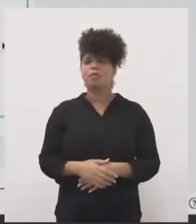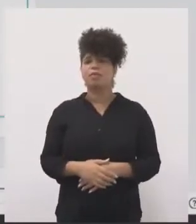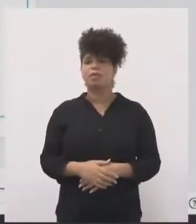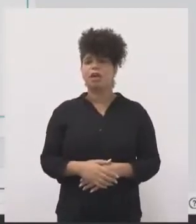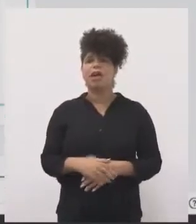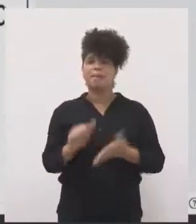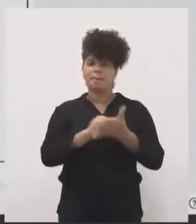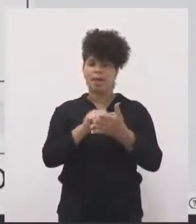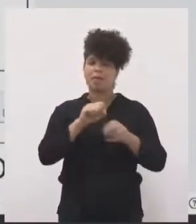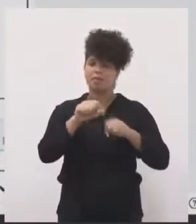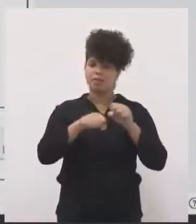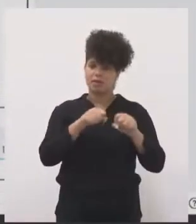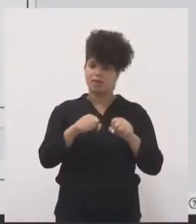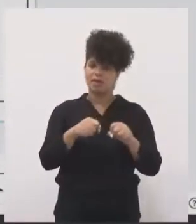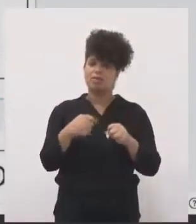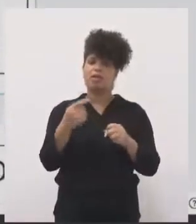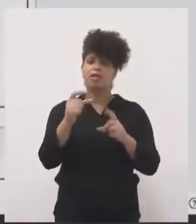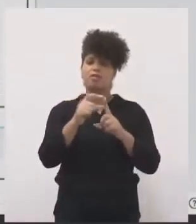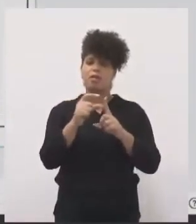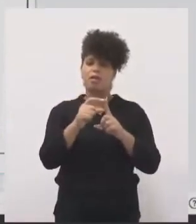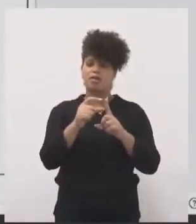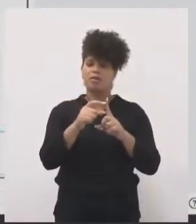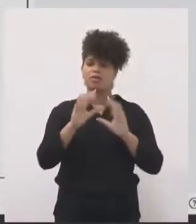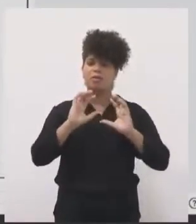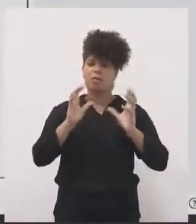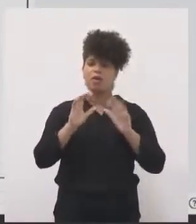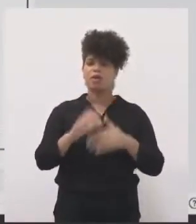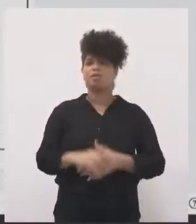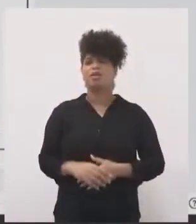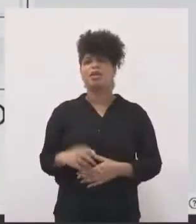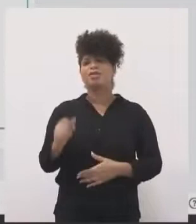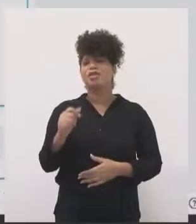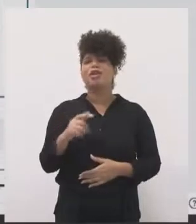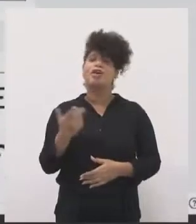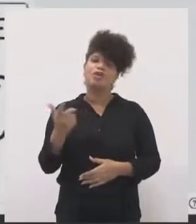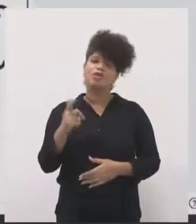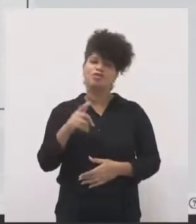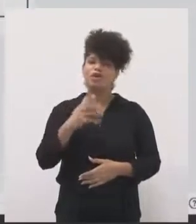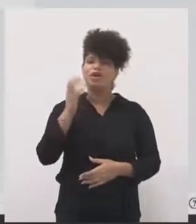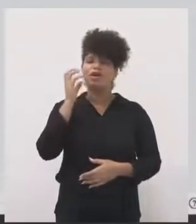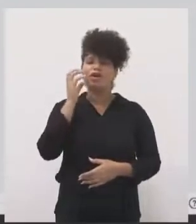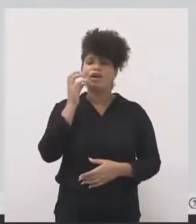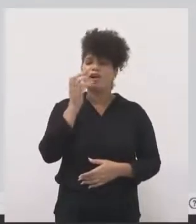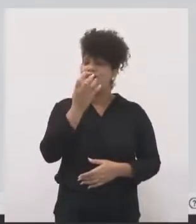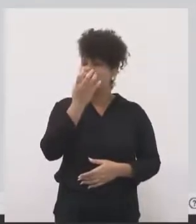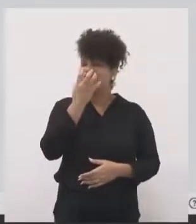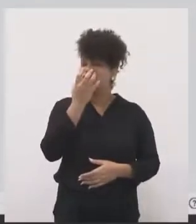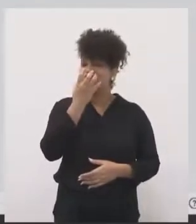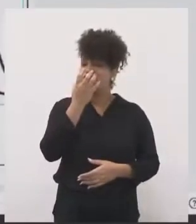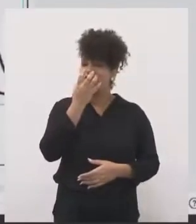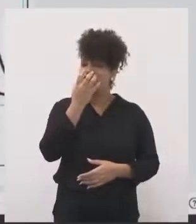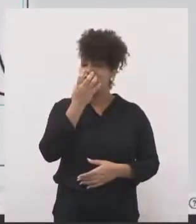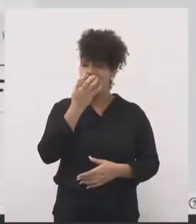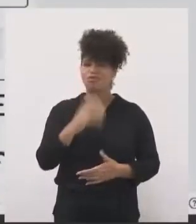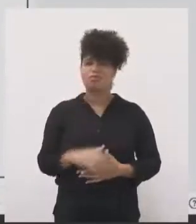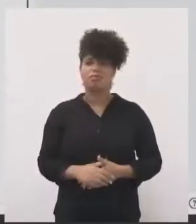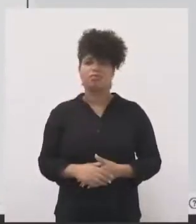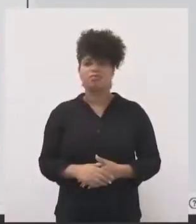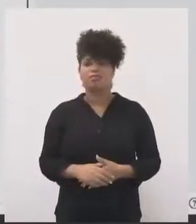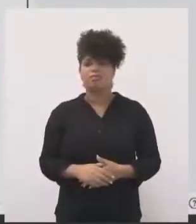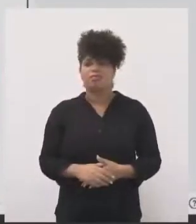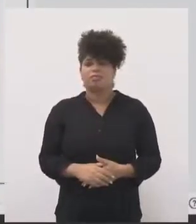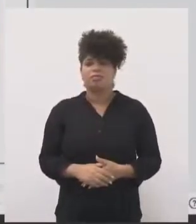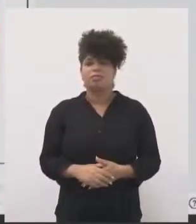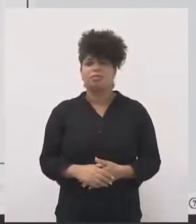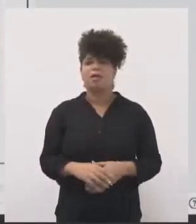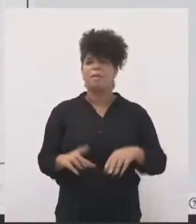bola, tá? E assim por diante, eu posso colocar o cachorrinho e assim por diante. Vamos supor